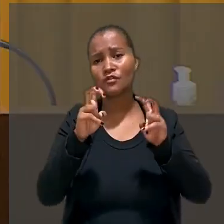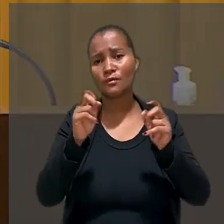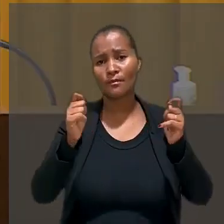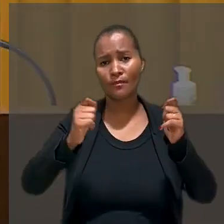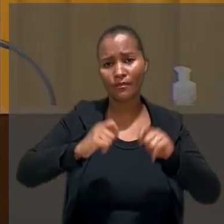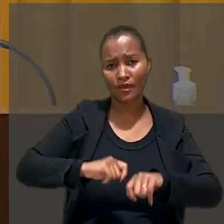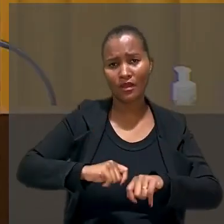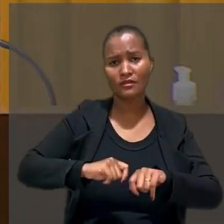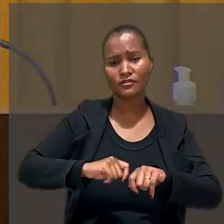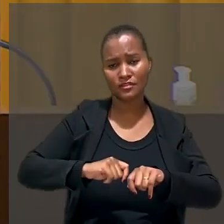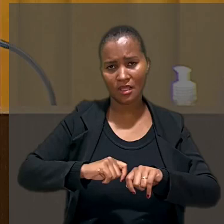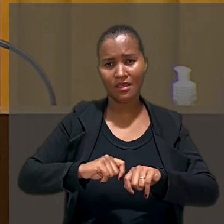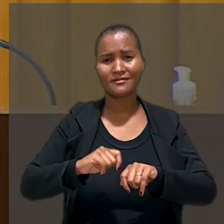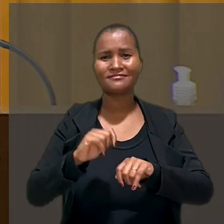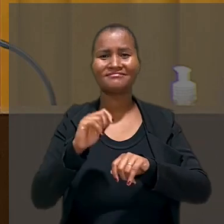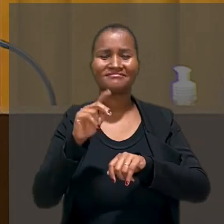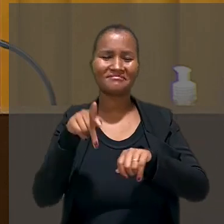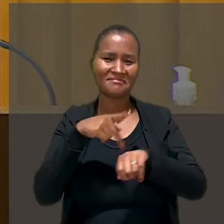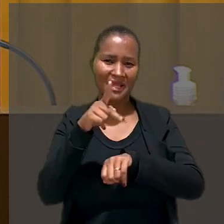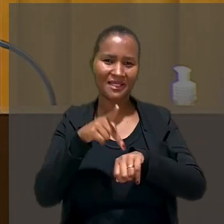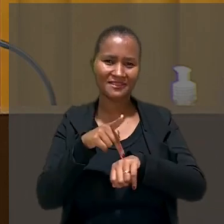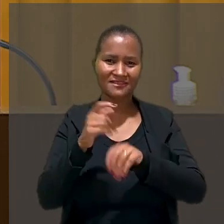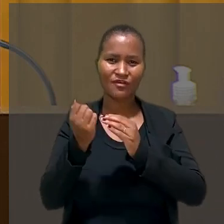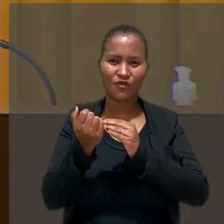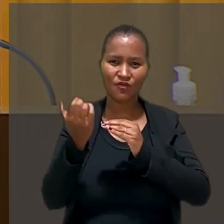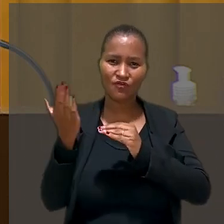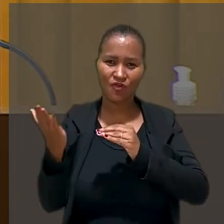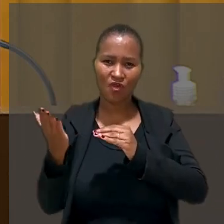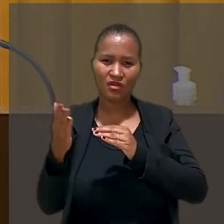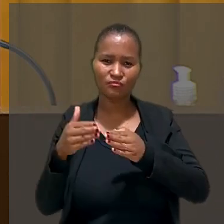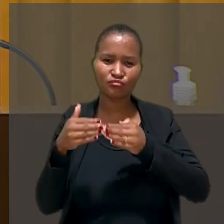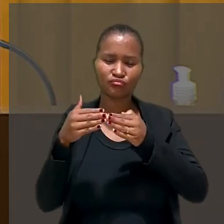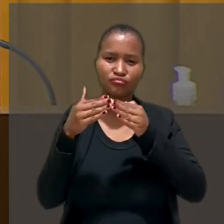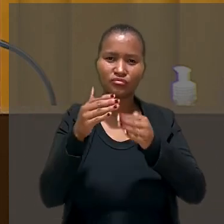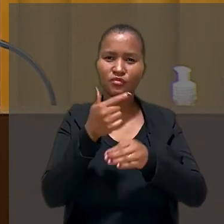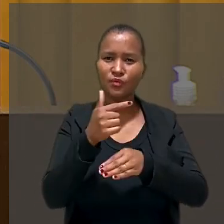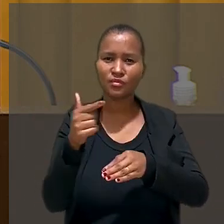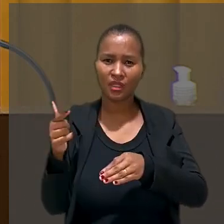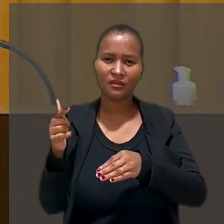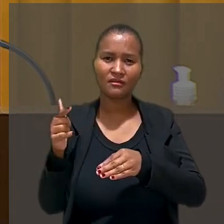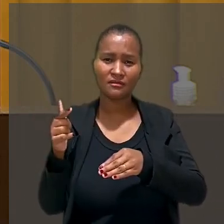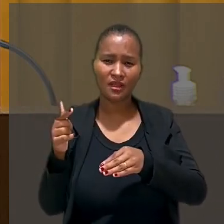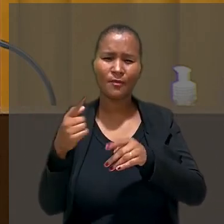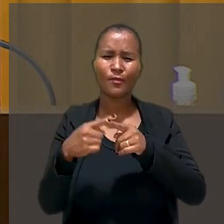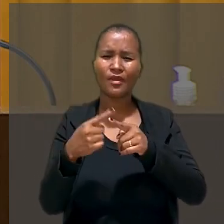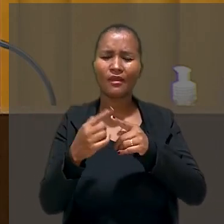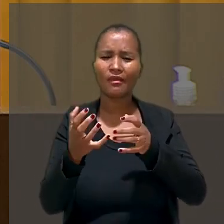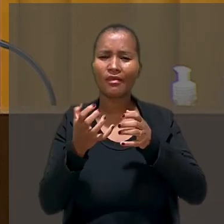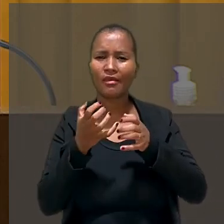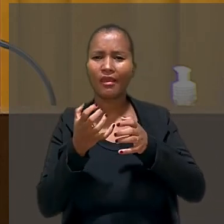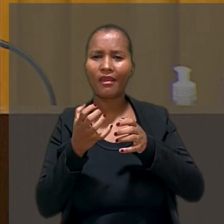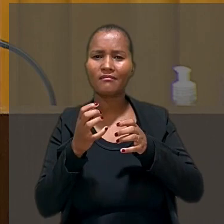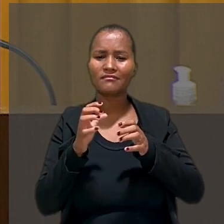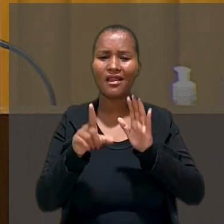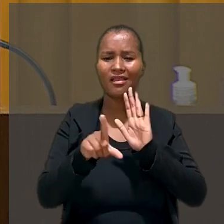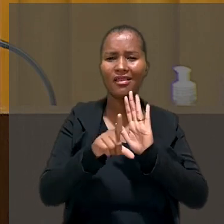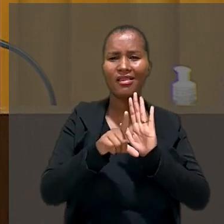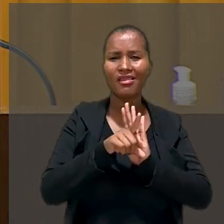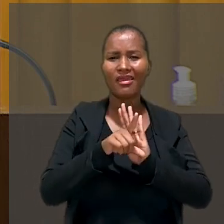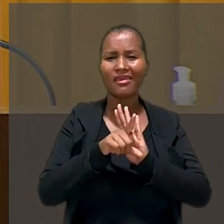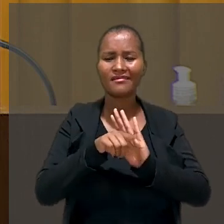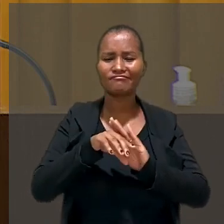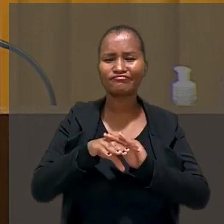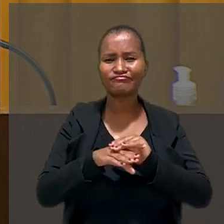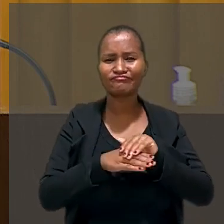tratava da possibilidade de atribuição de bandeiras de países sem tradição em navegação, a fim de burlar a aplicação